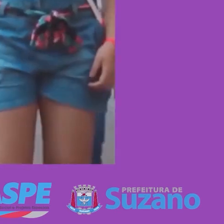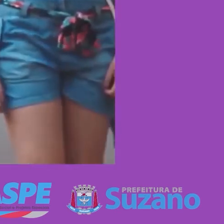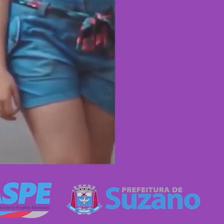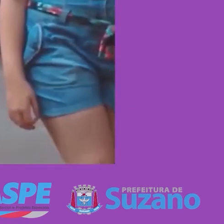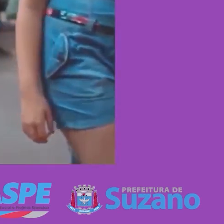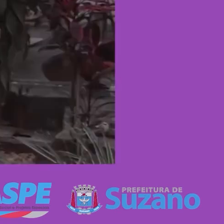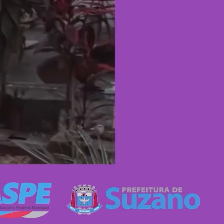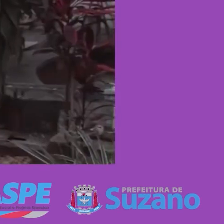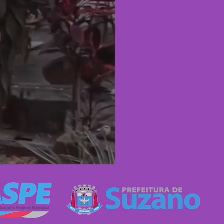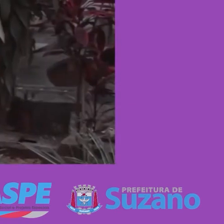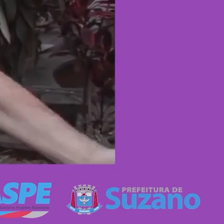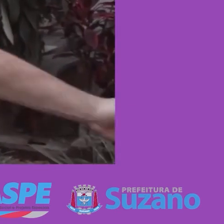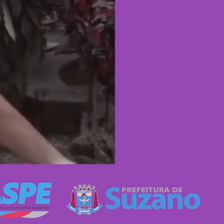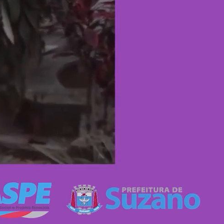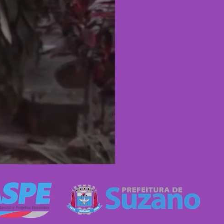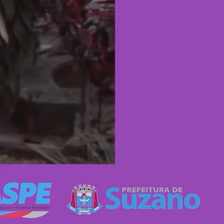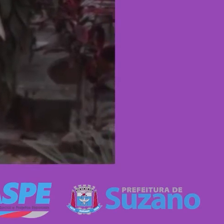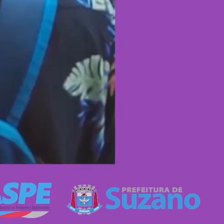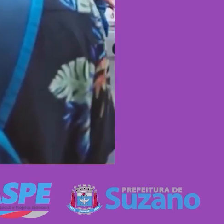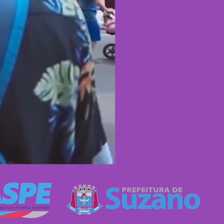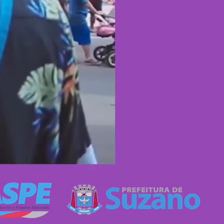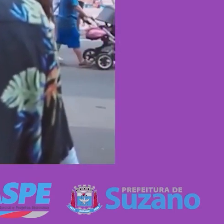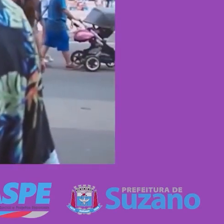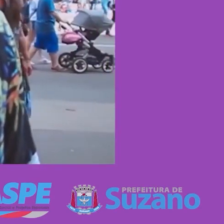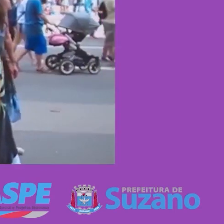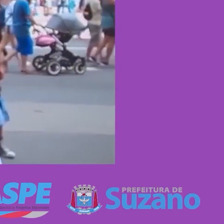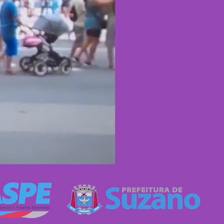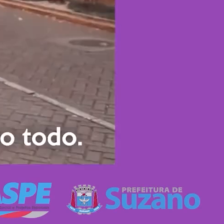Sou uma pessoa. Eu estou aqui.